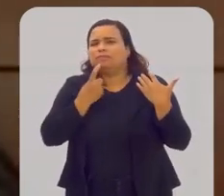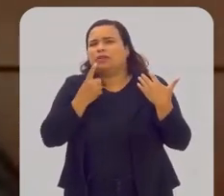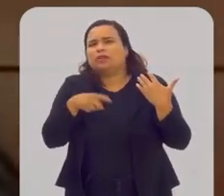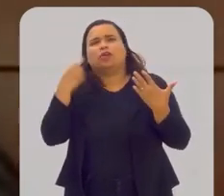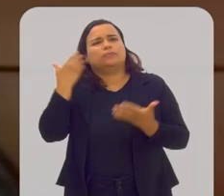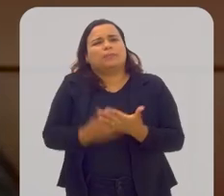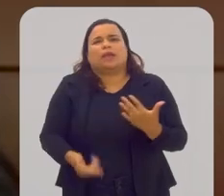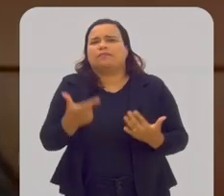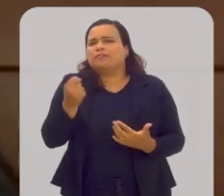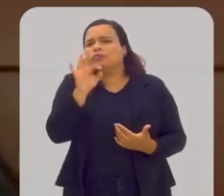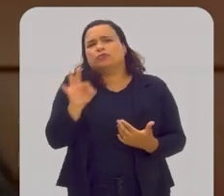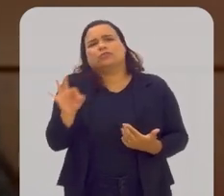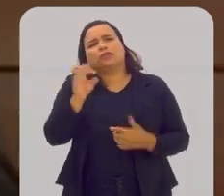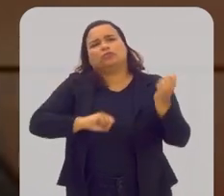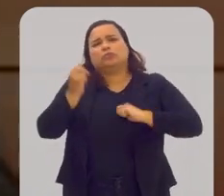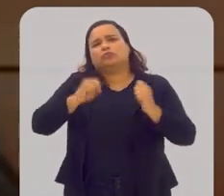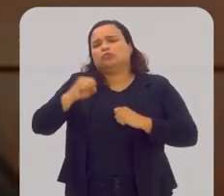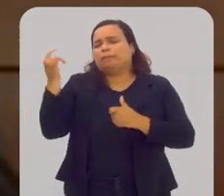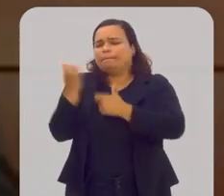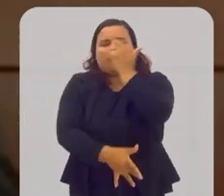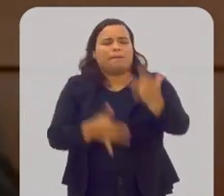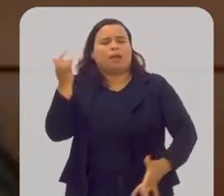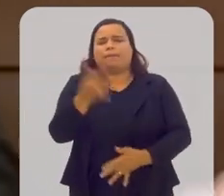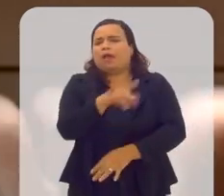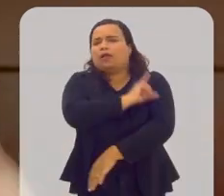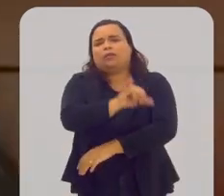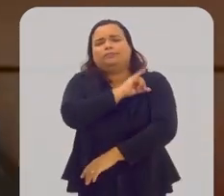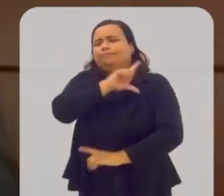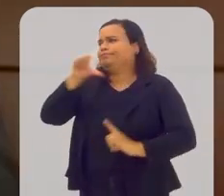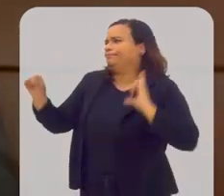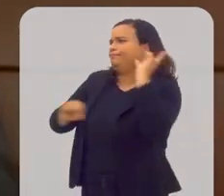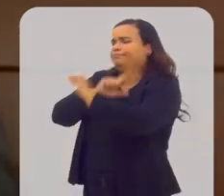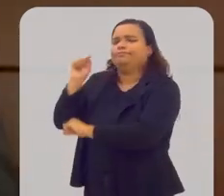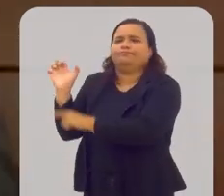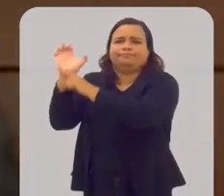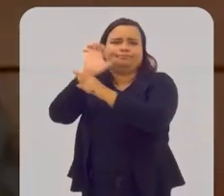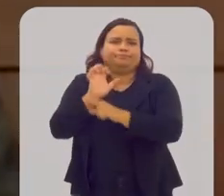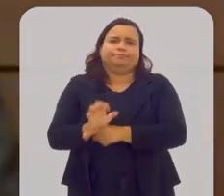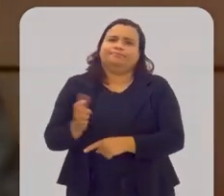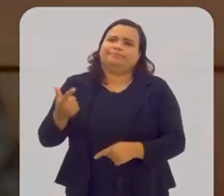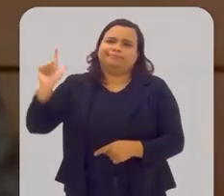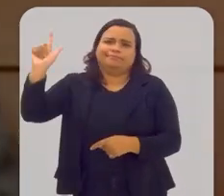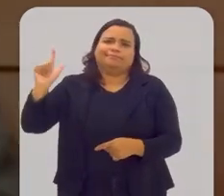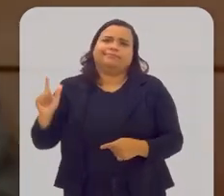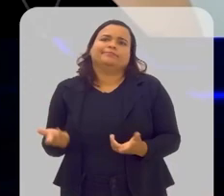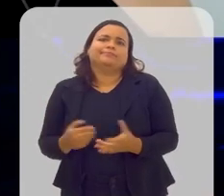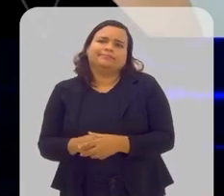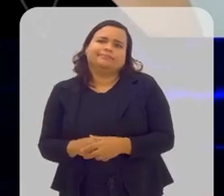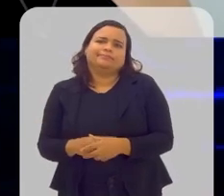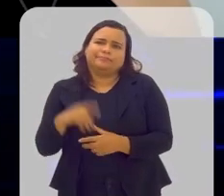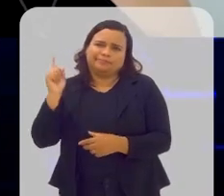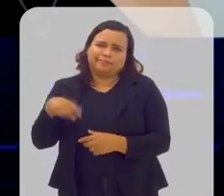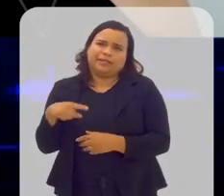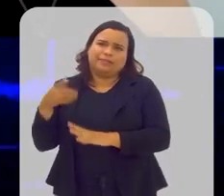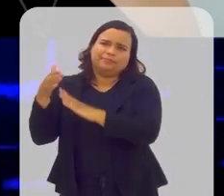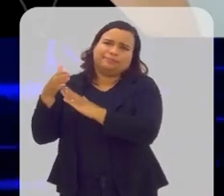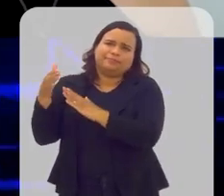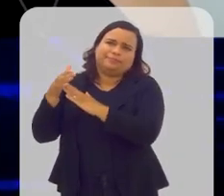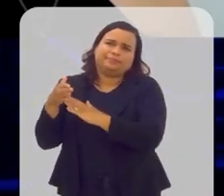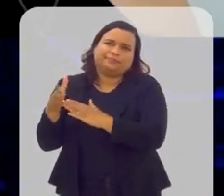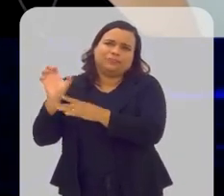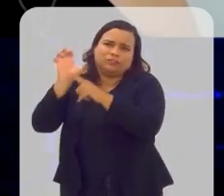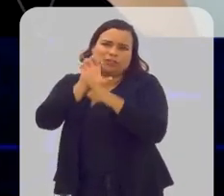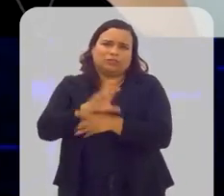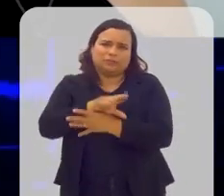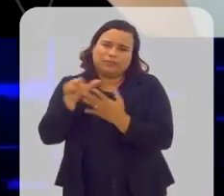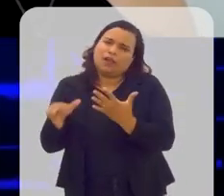perdeu em torno de 20% dessas indústrias que atuavam no estado do Rio de Janeiro para os nossos estados que são fronteiras